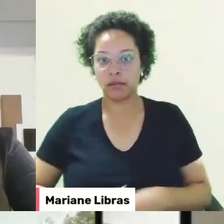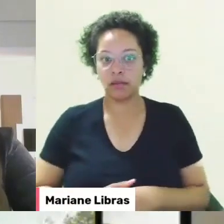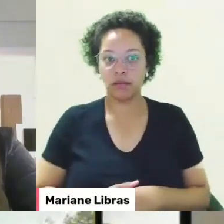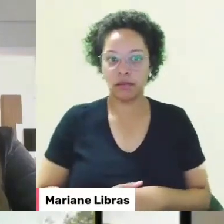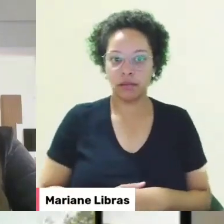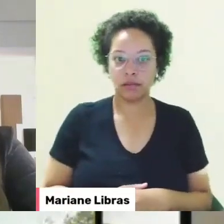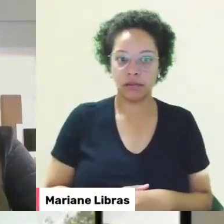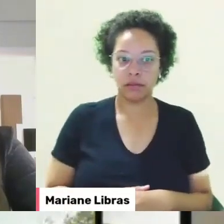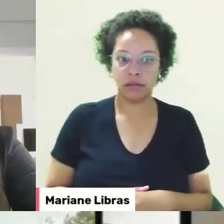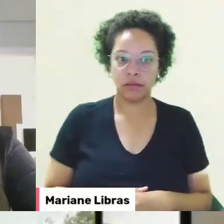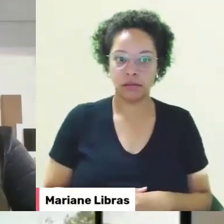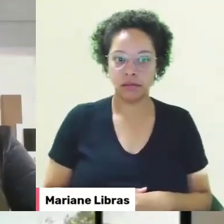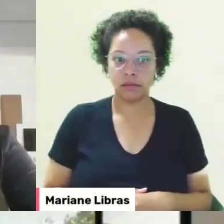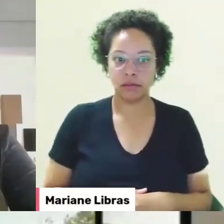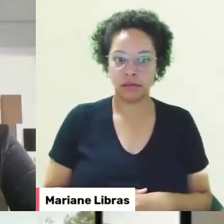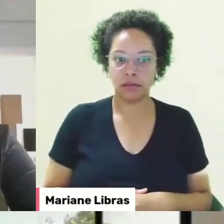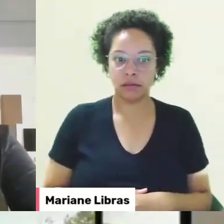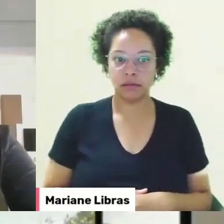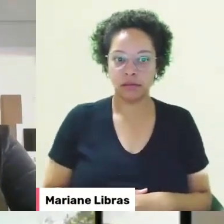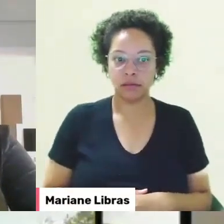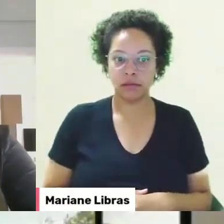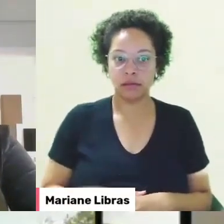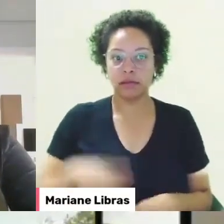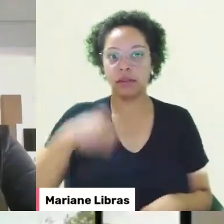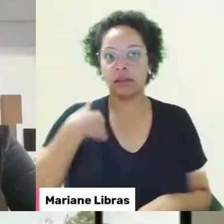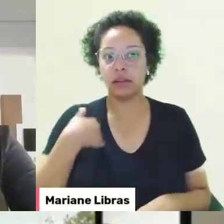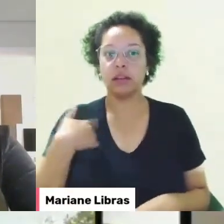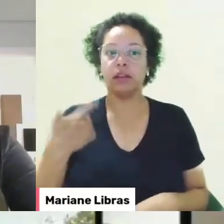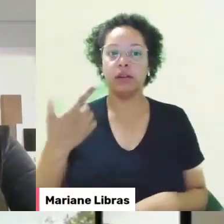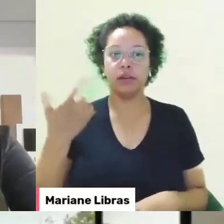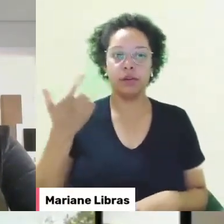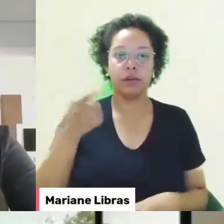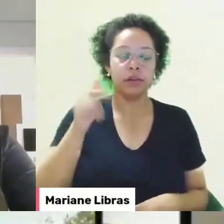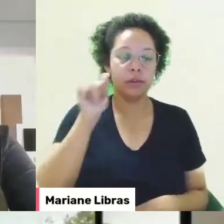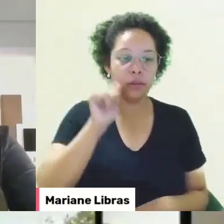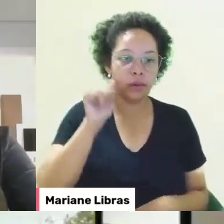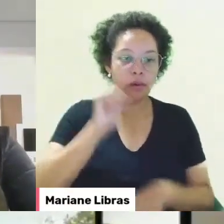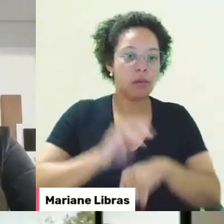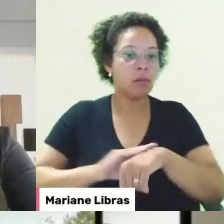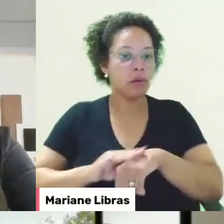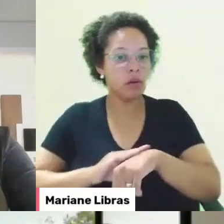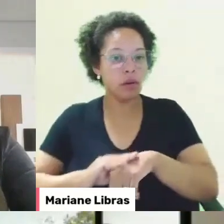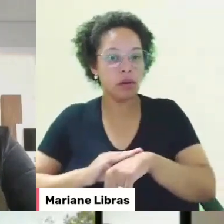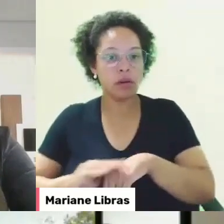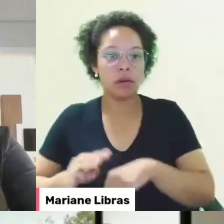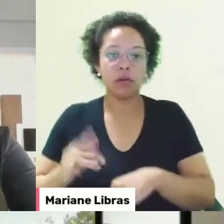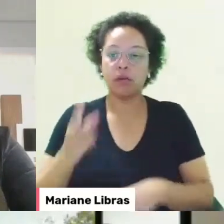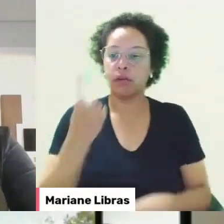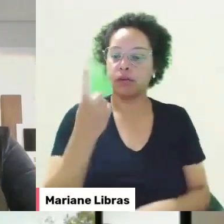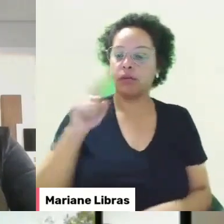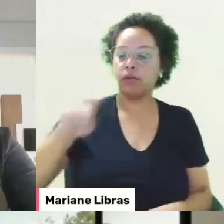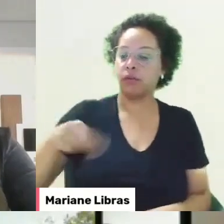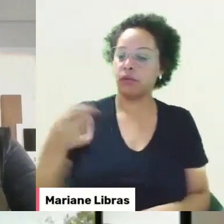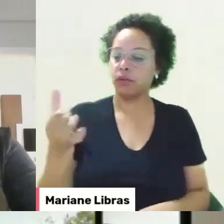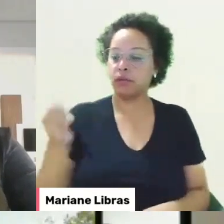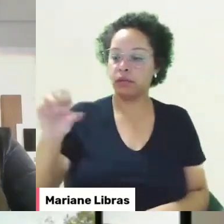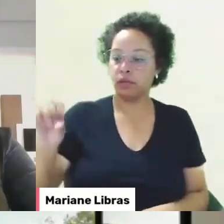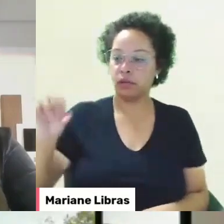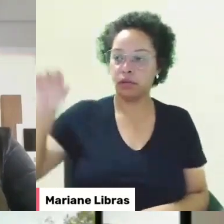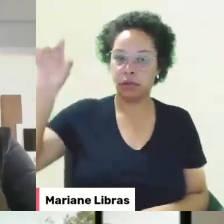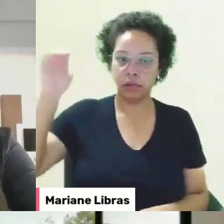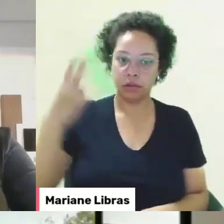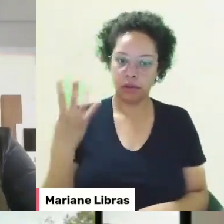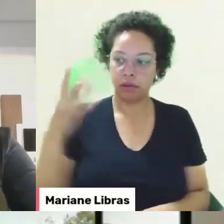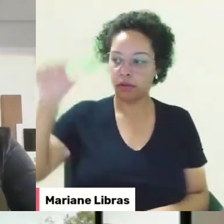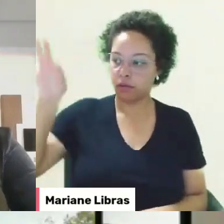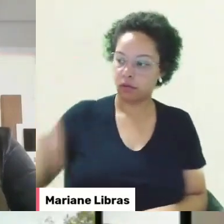também. E eu sou uma mulher parda, de estatura média e 1,64, cabelos cacheados,